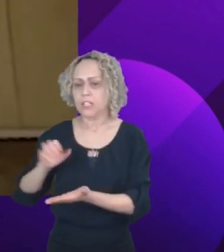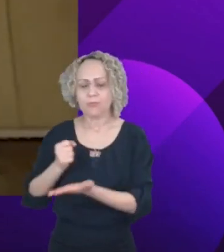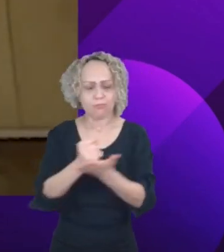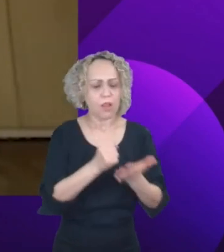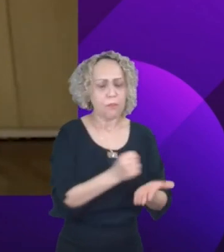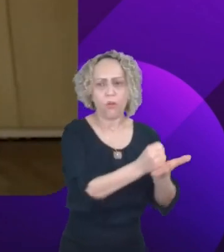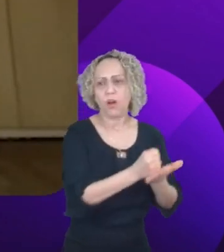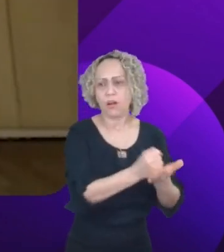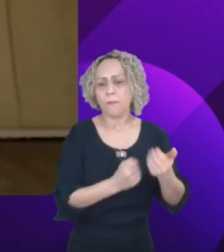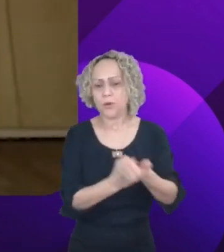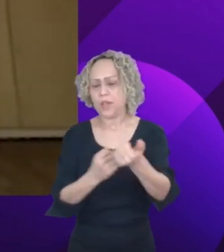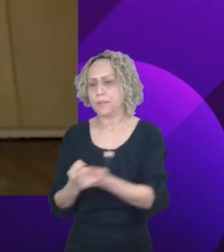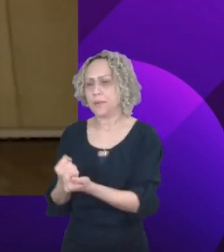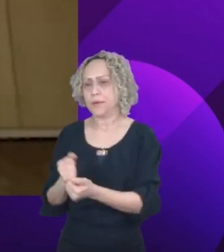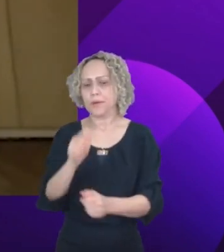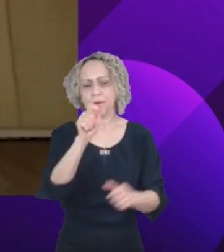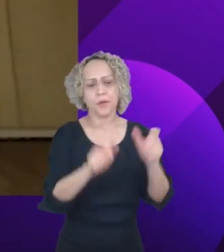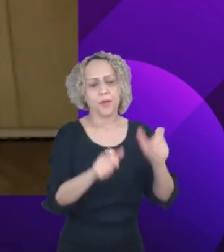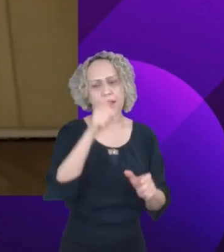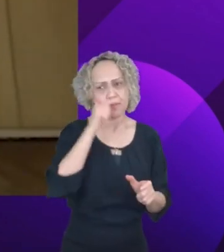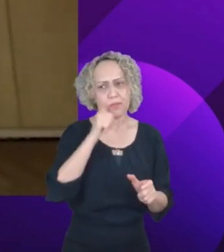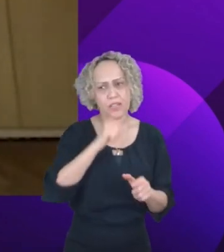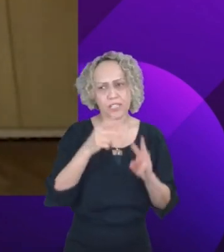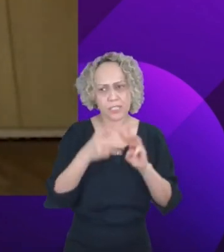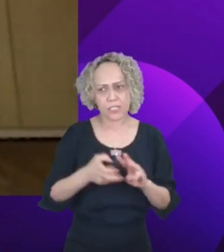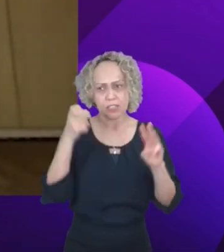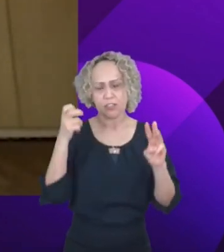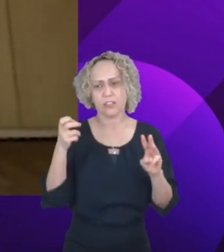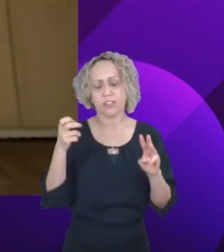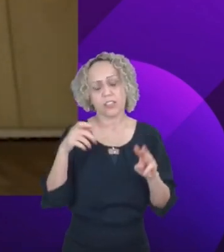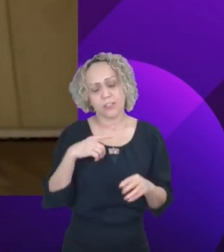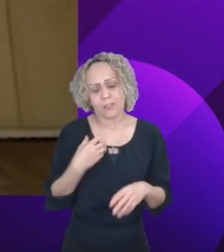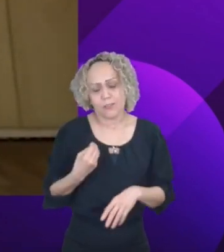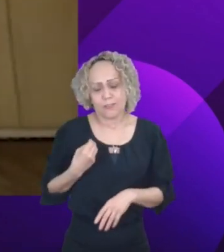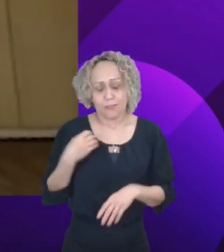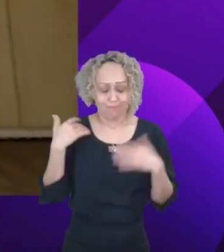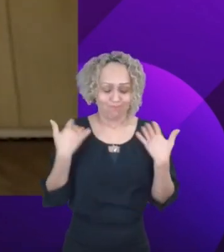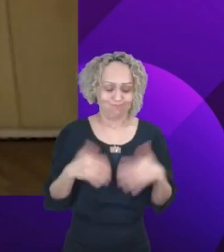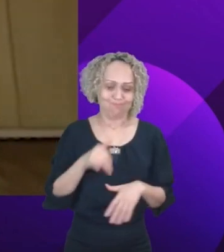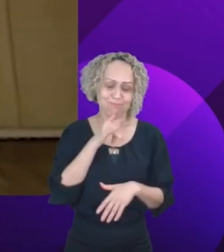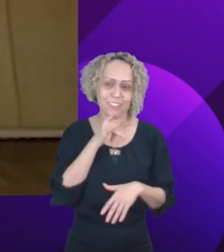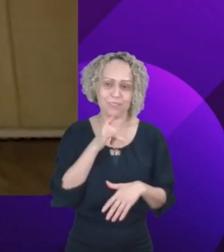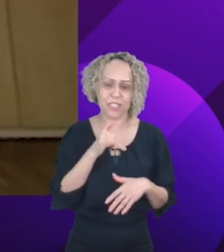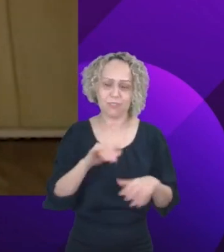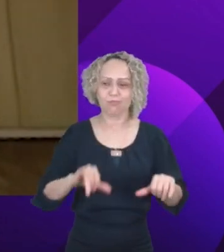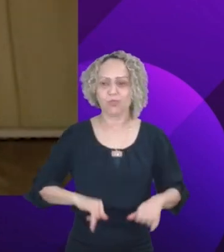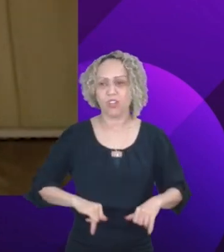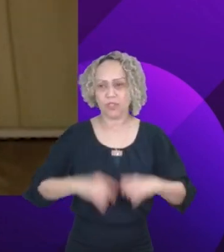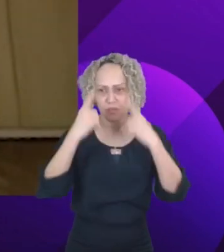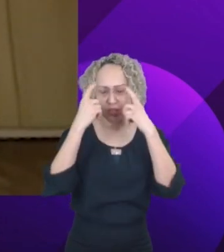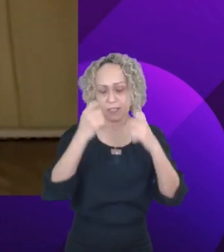que precisam dialogar com esse fluxo de atendimento a mulheres indígenas em situação de violência. Em conjunto com a Casa da